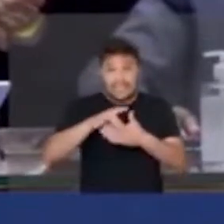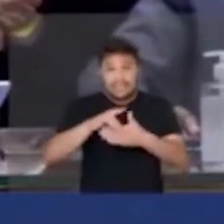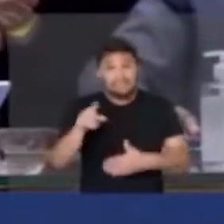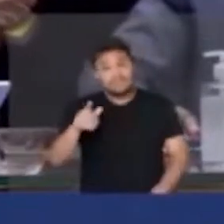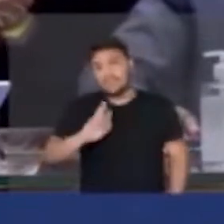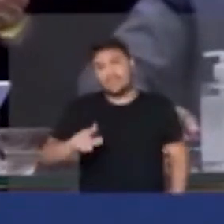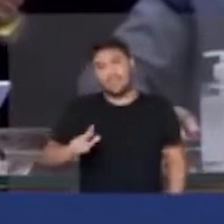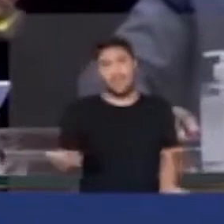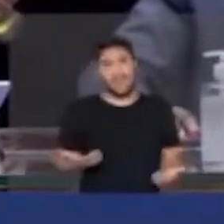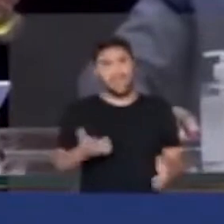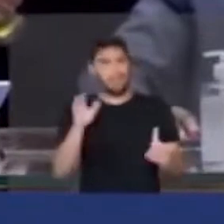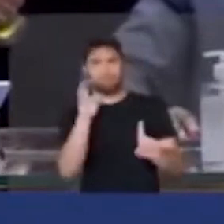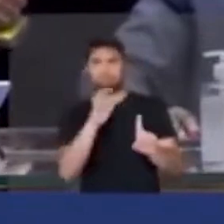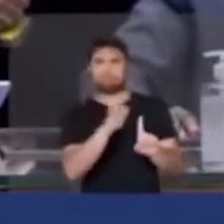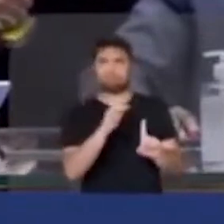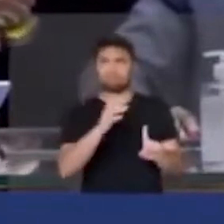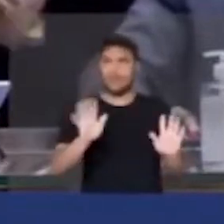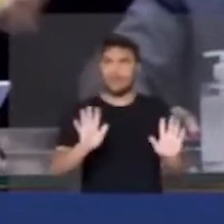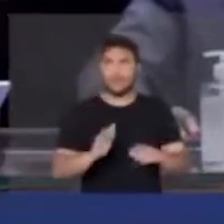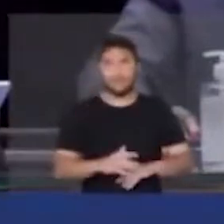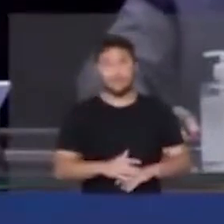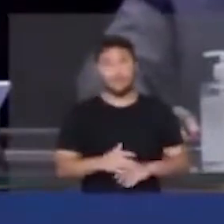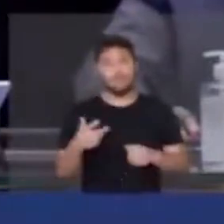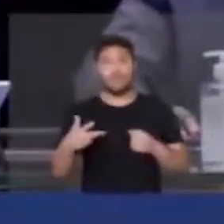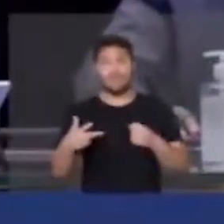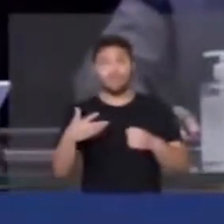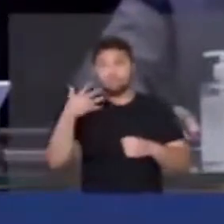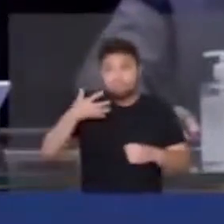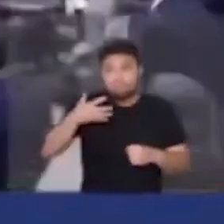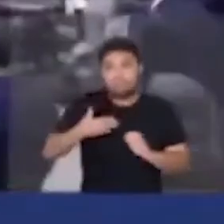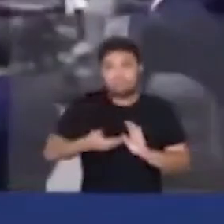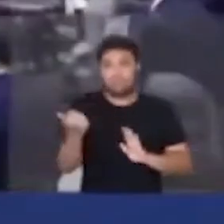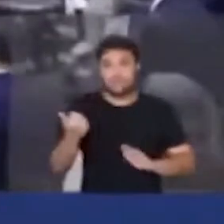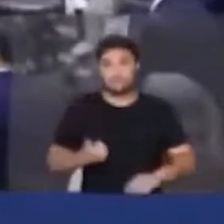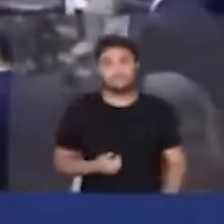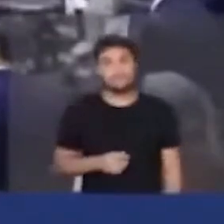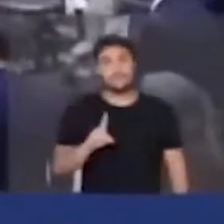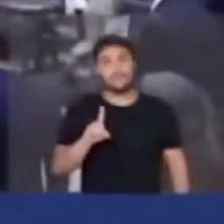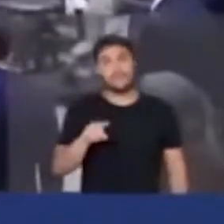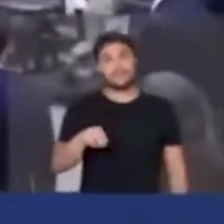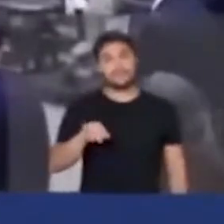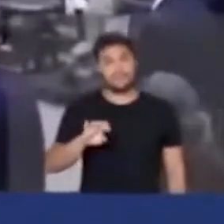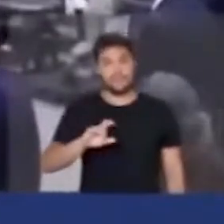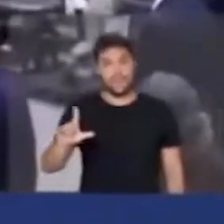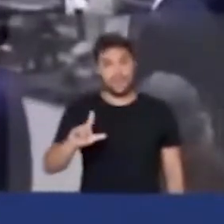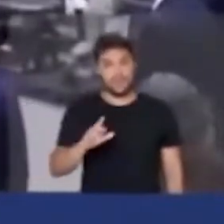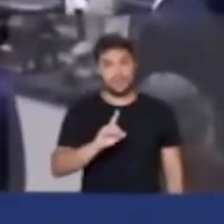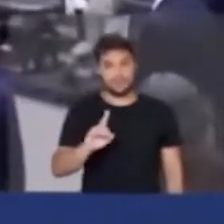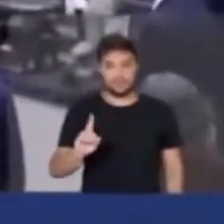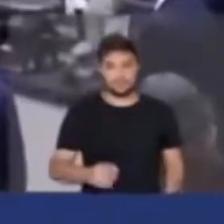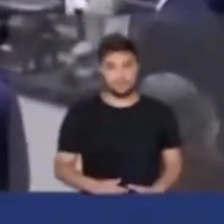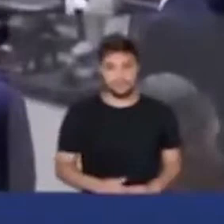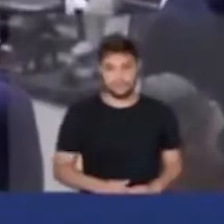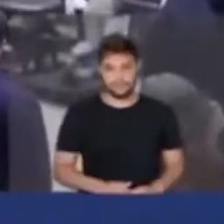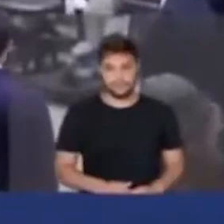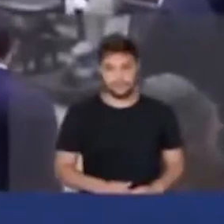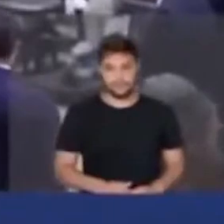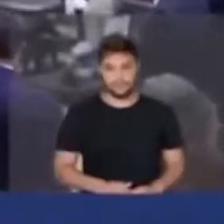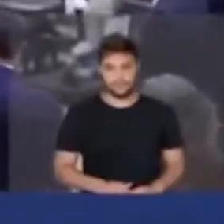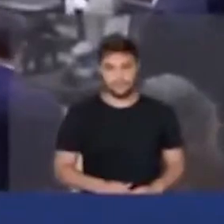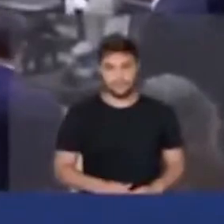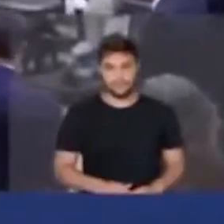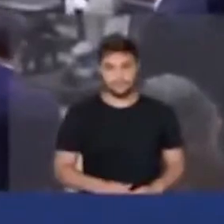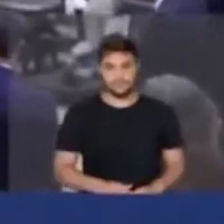me intimidar, não, só não vou lhe dar a palavra. Deputado Daniel, isso, não consta aqui, não. A palavra é uma ofensa agora. Apoiar torturador está tudo. Tipo de liderança